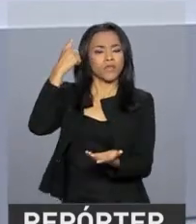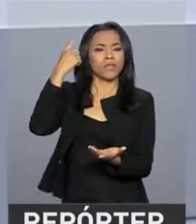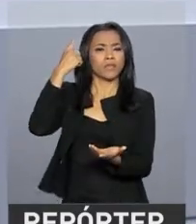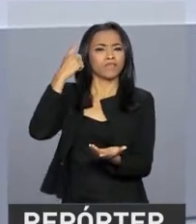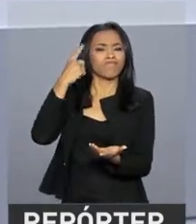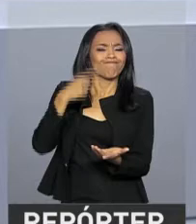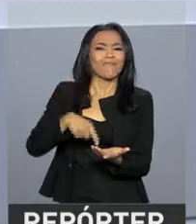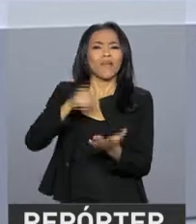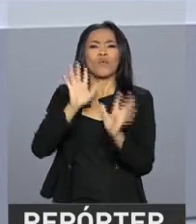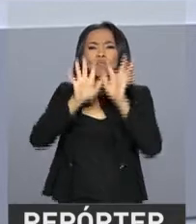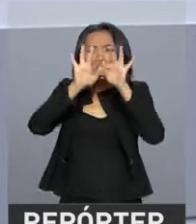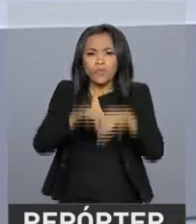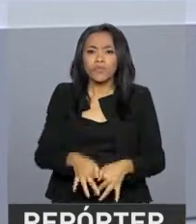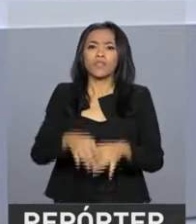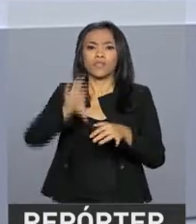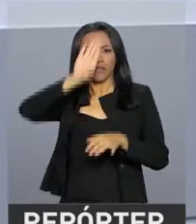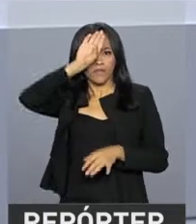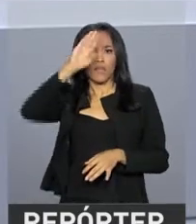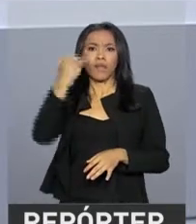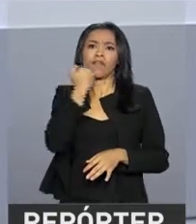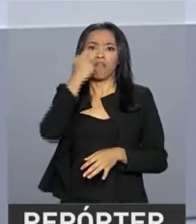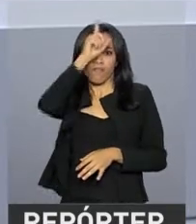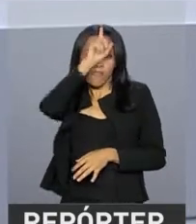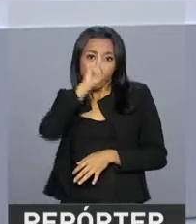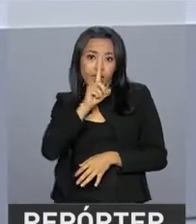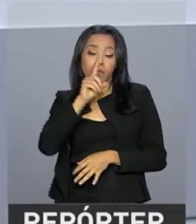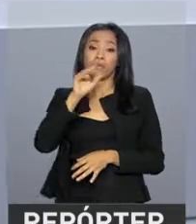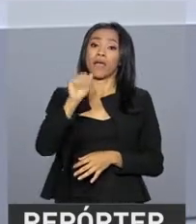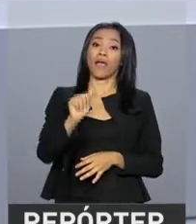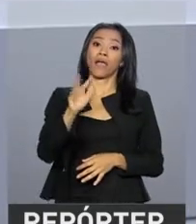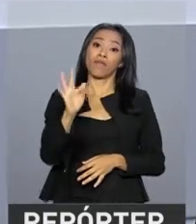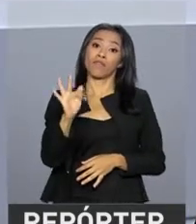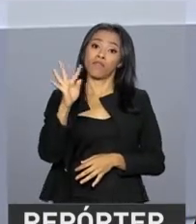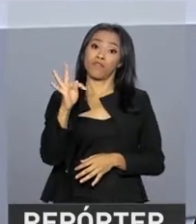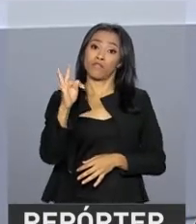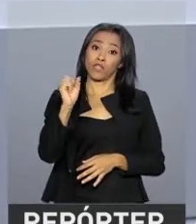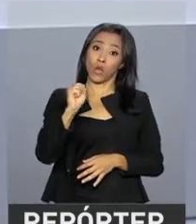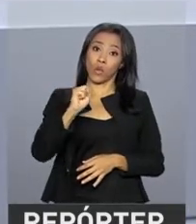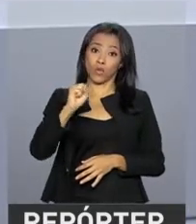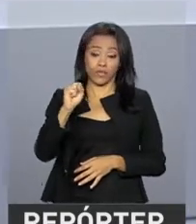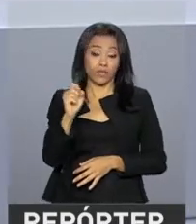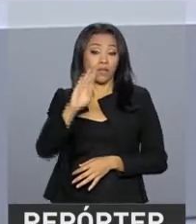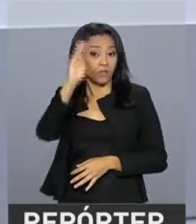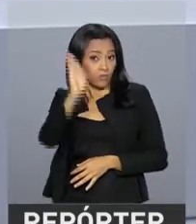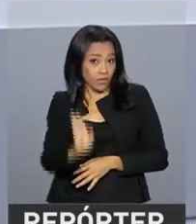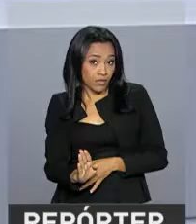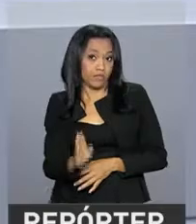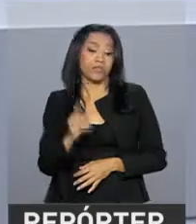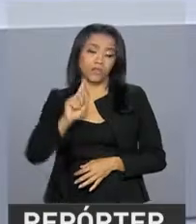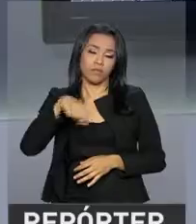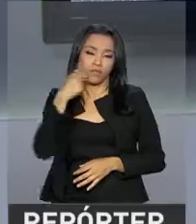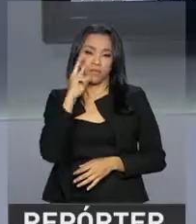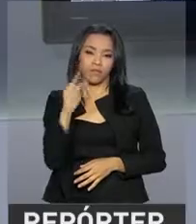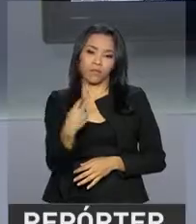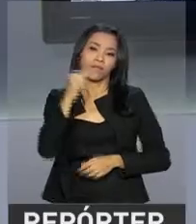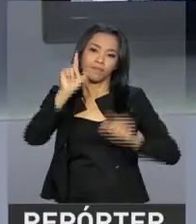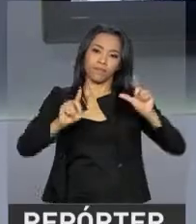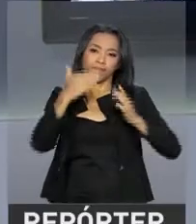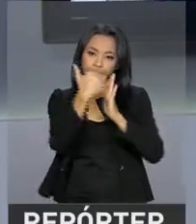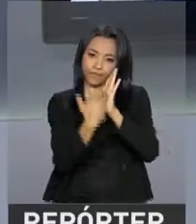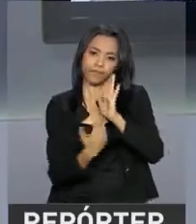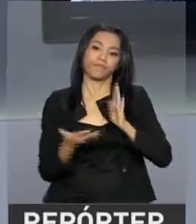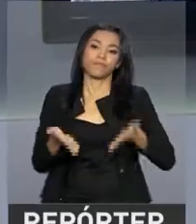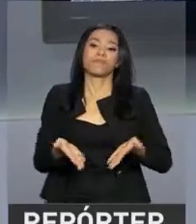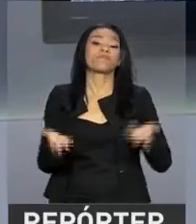aftosa no brasil você acompanha a cobertura completa ao longo da programação e nos nossos boletins de hora em hora o